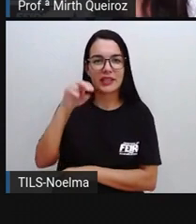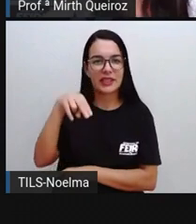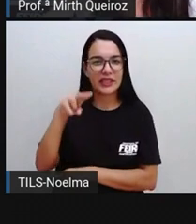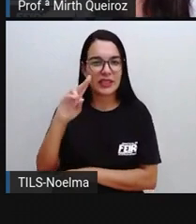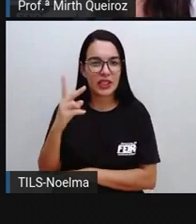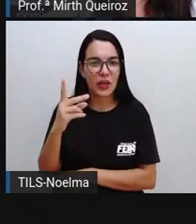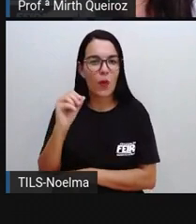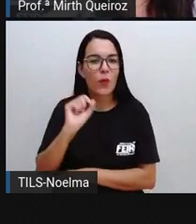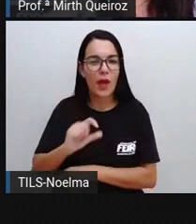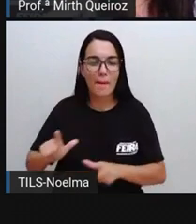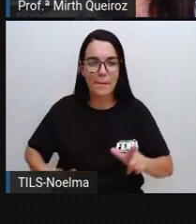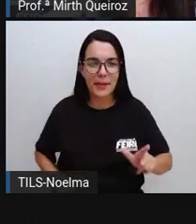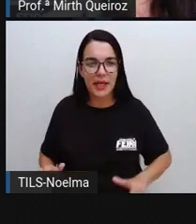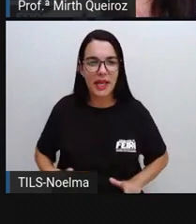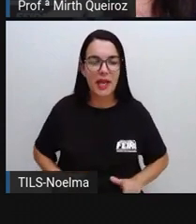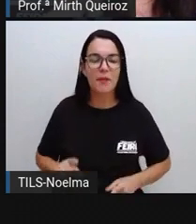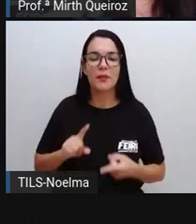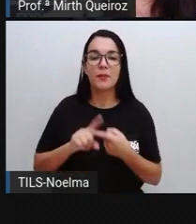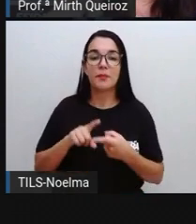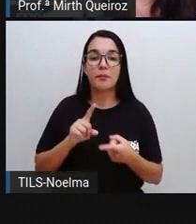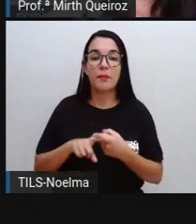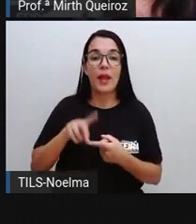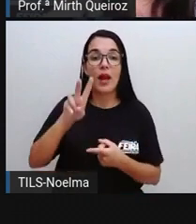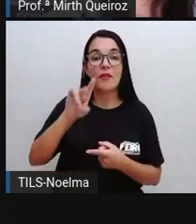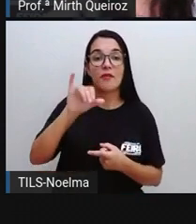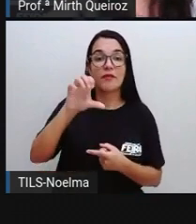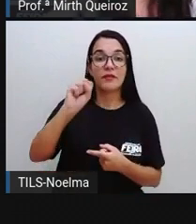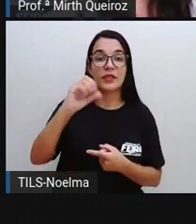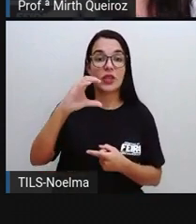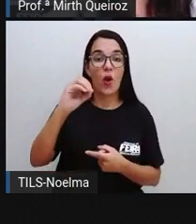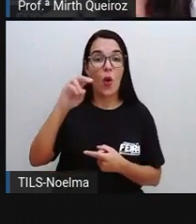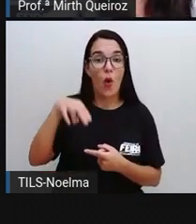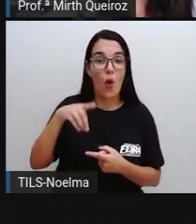O Visconde, que é o sabugo de milho.